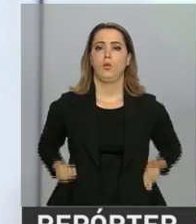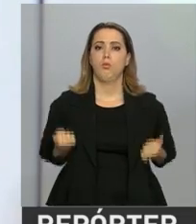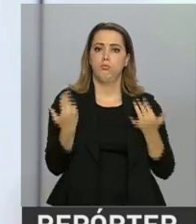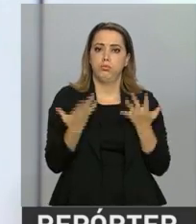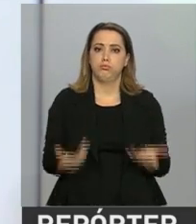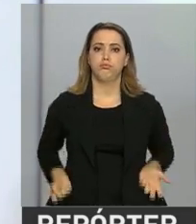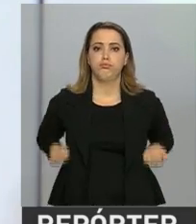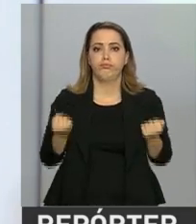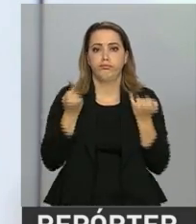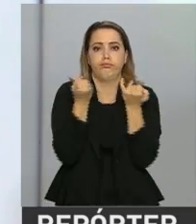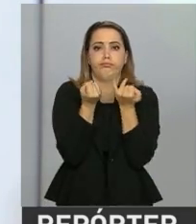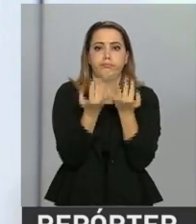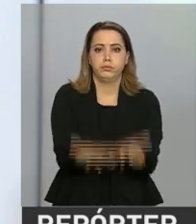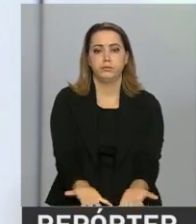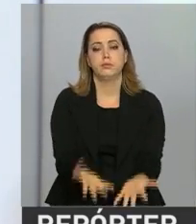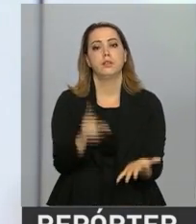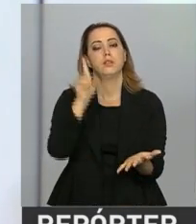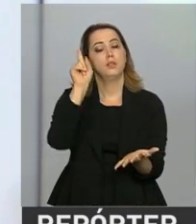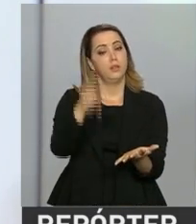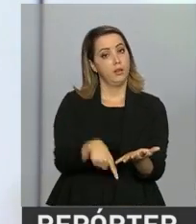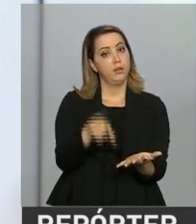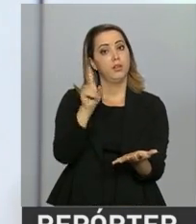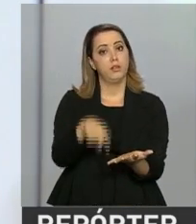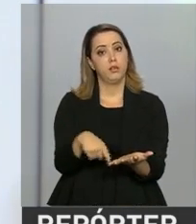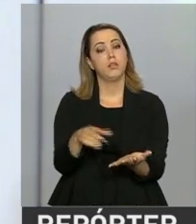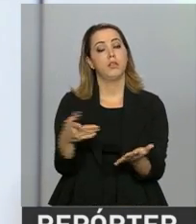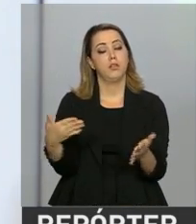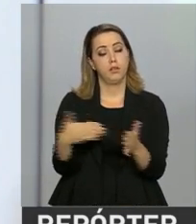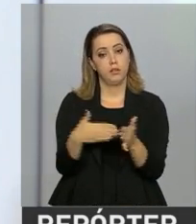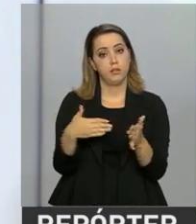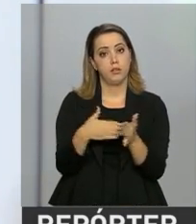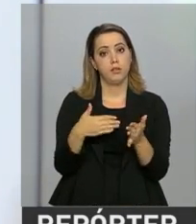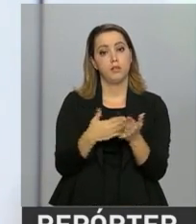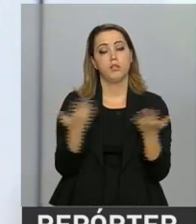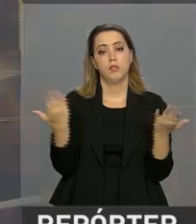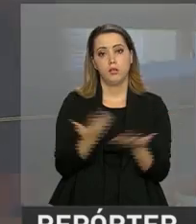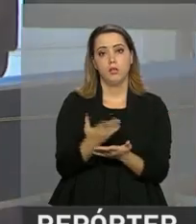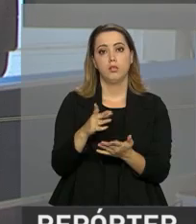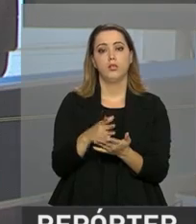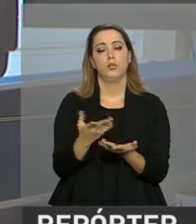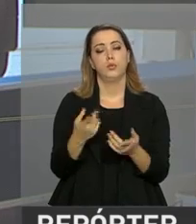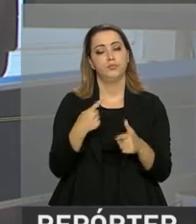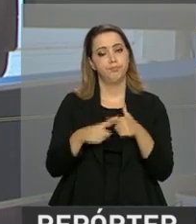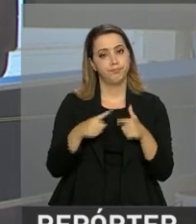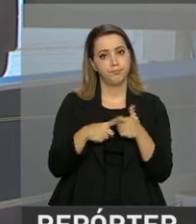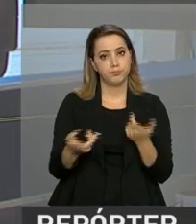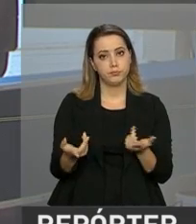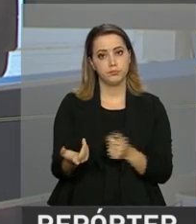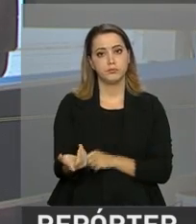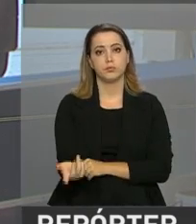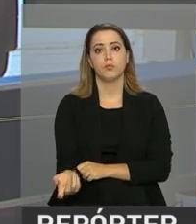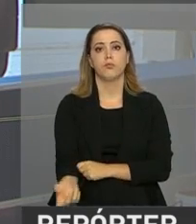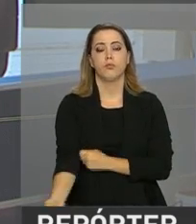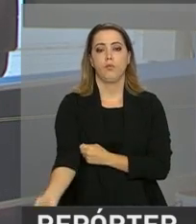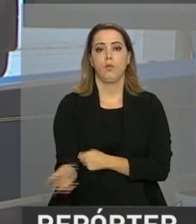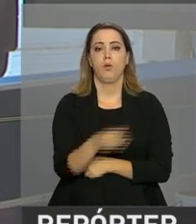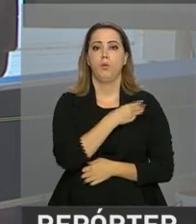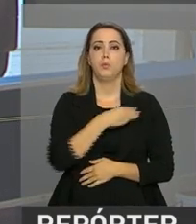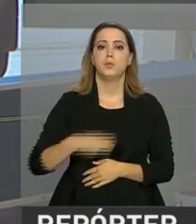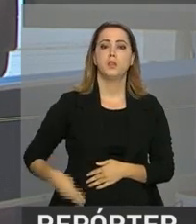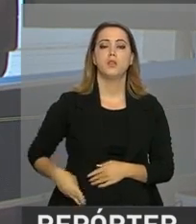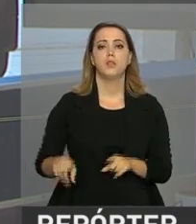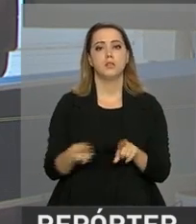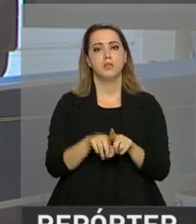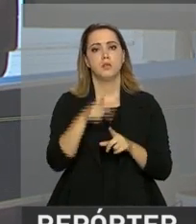públicas do Brasil era ou é ainda até a aprovação disso insustentável. Henrique Meirelles também afirmou